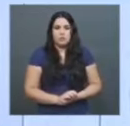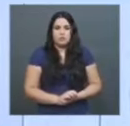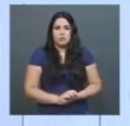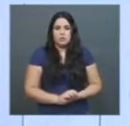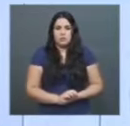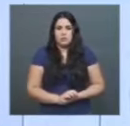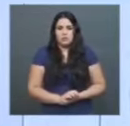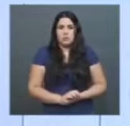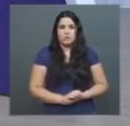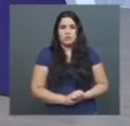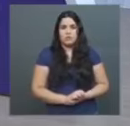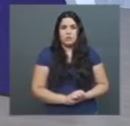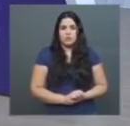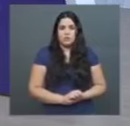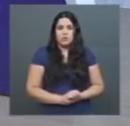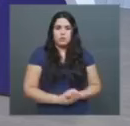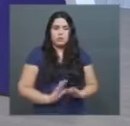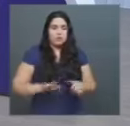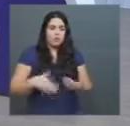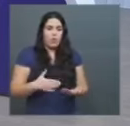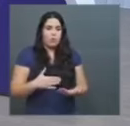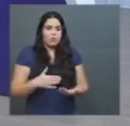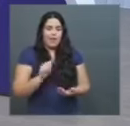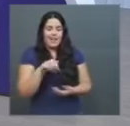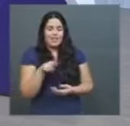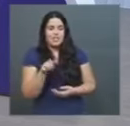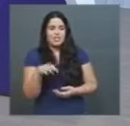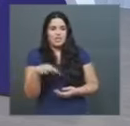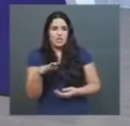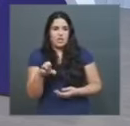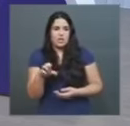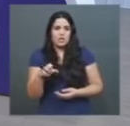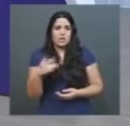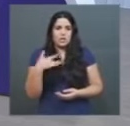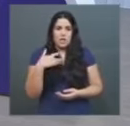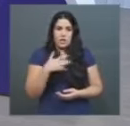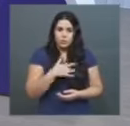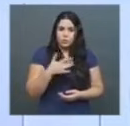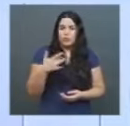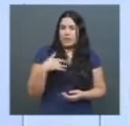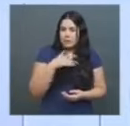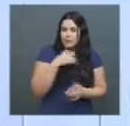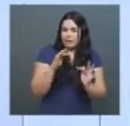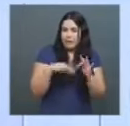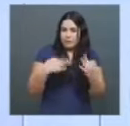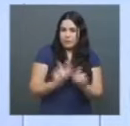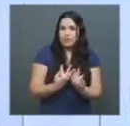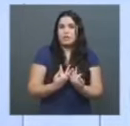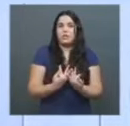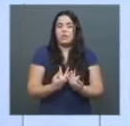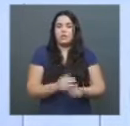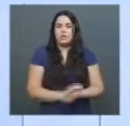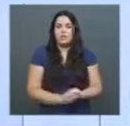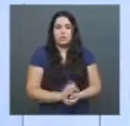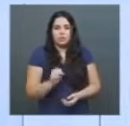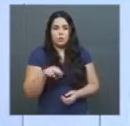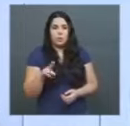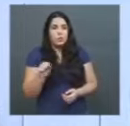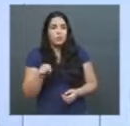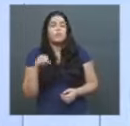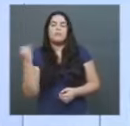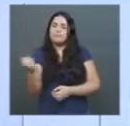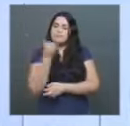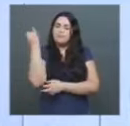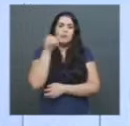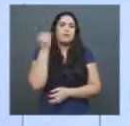A vacinação tá, é importante. Então, o agente de saúde, os programas de saúde da família, né, lá na atenção básica, também são muito importantes para